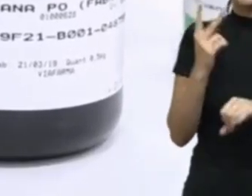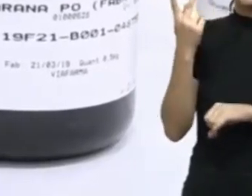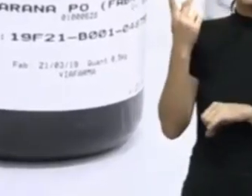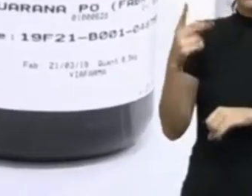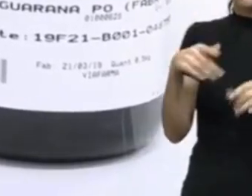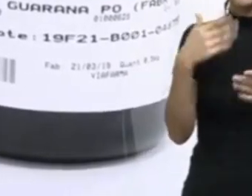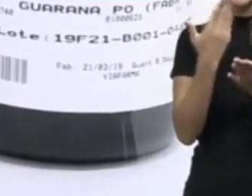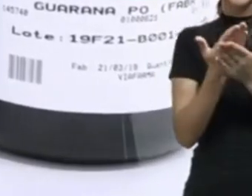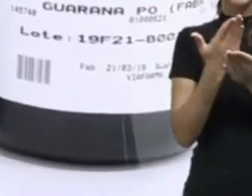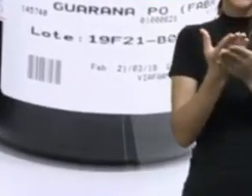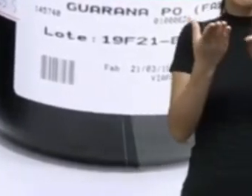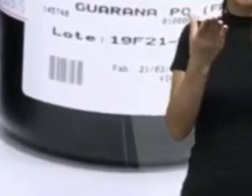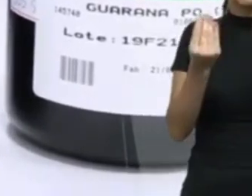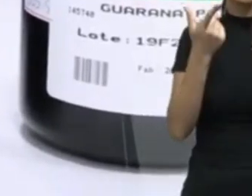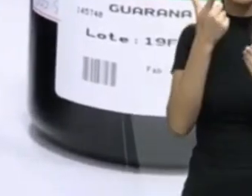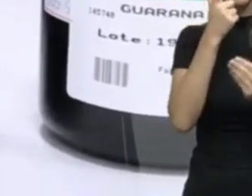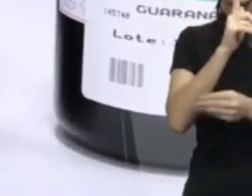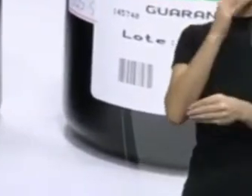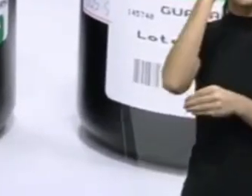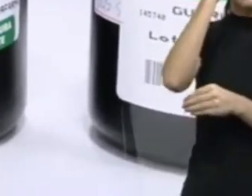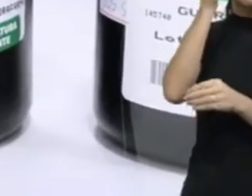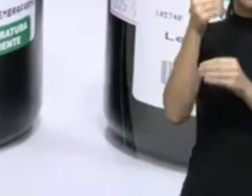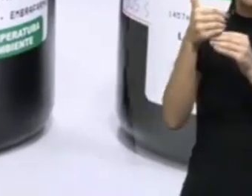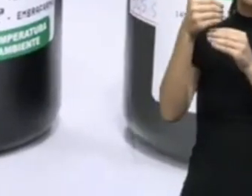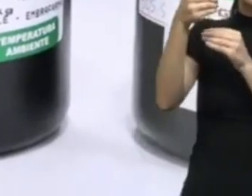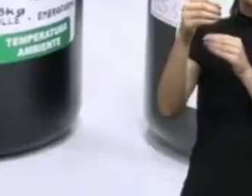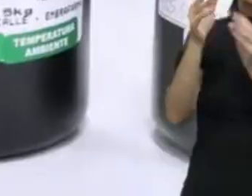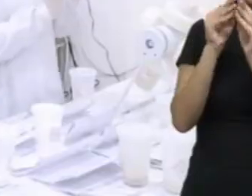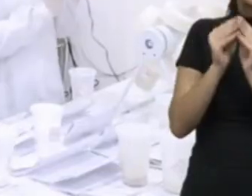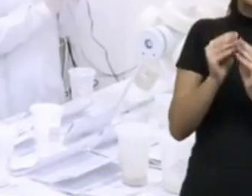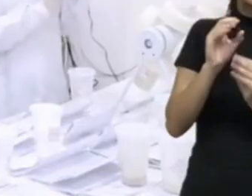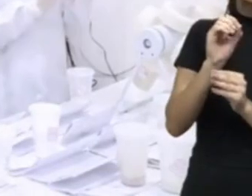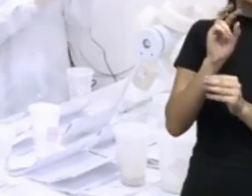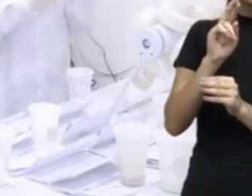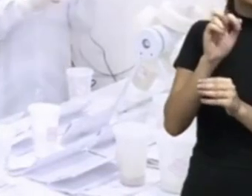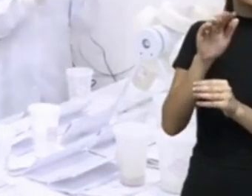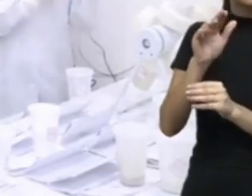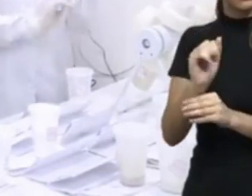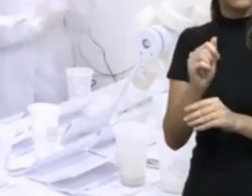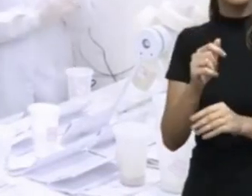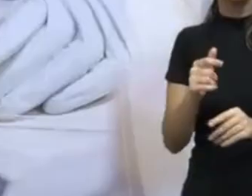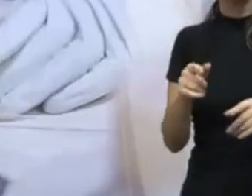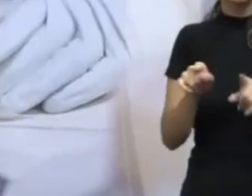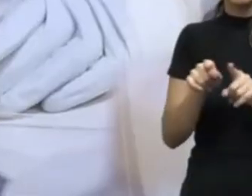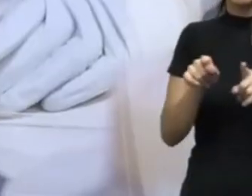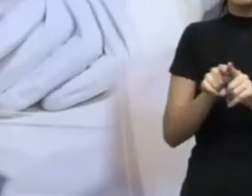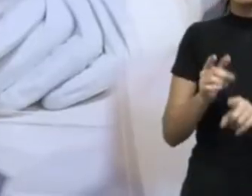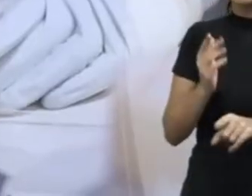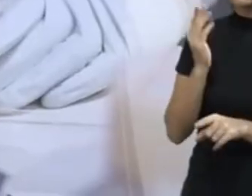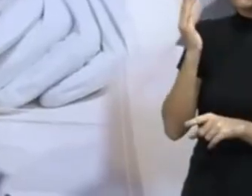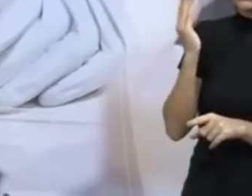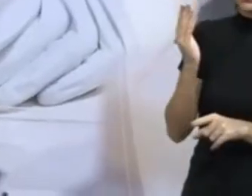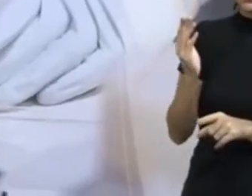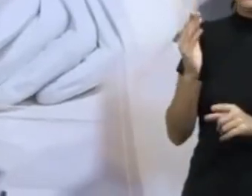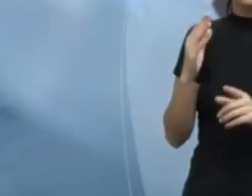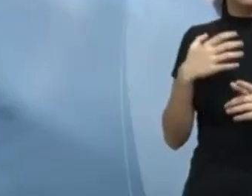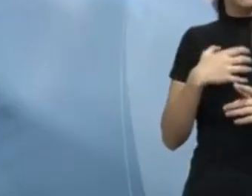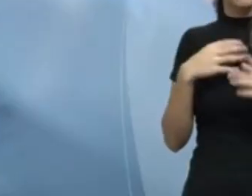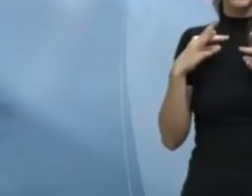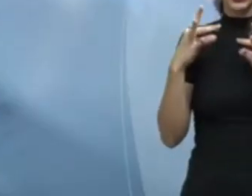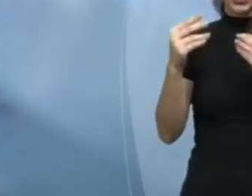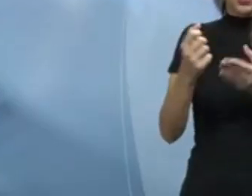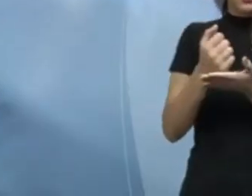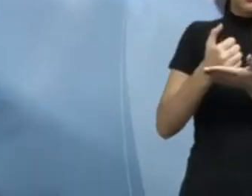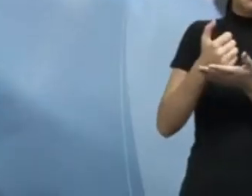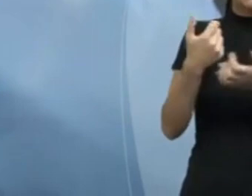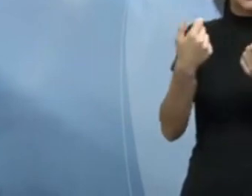e estudar muito para prever as reações de uma síntese orgânica. Além disso, o mercado farmacêutico, de maneira geral,